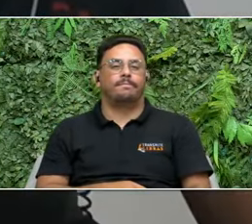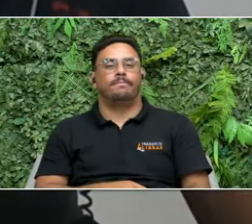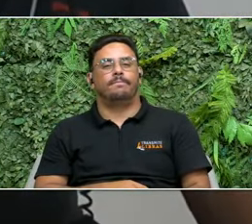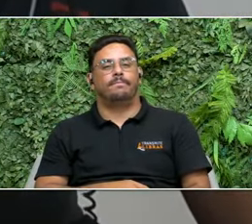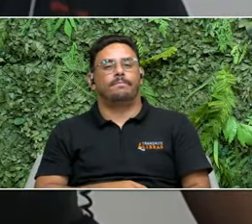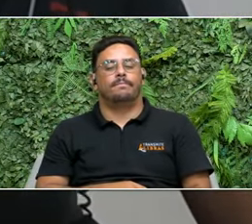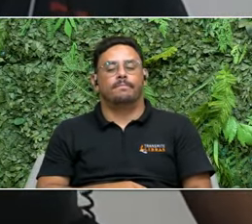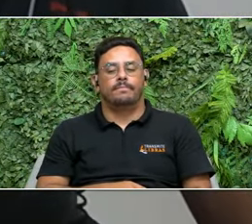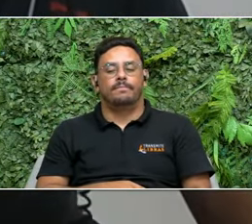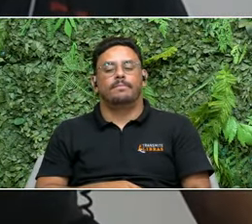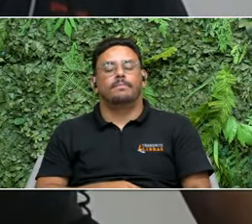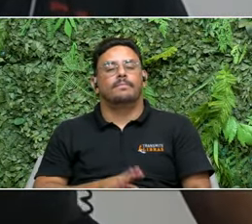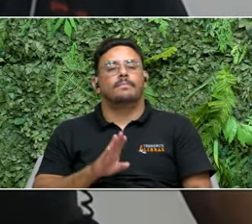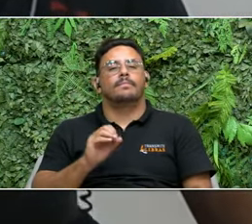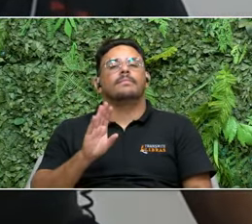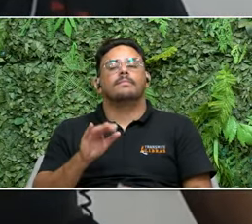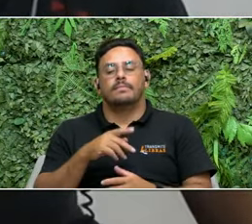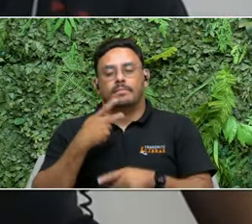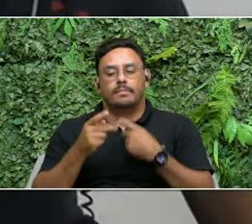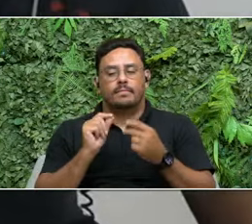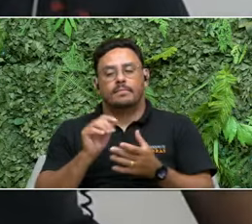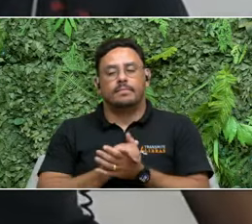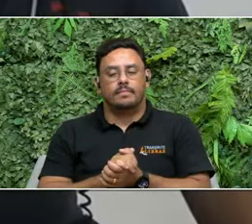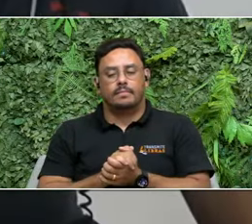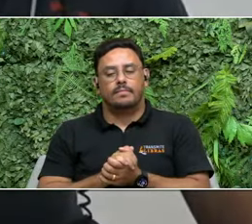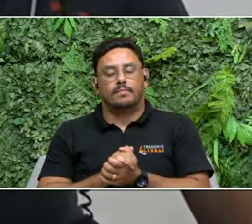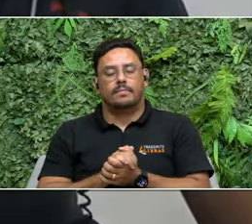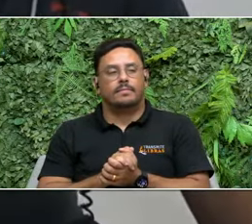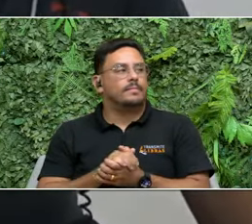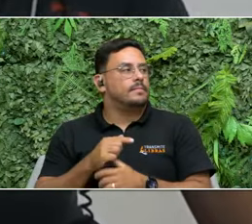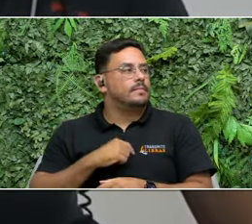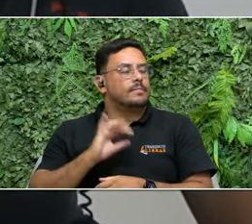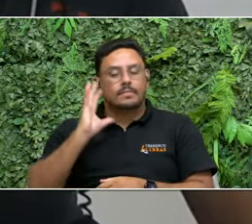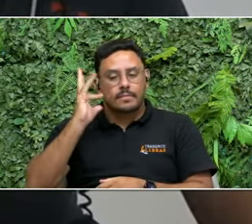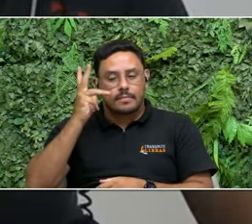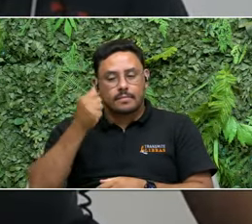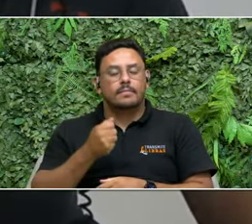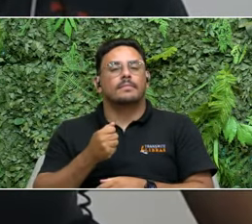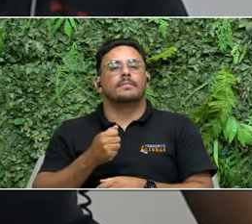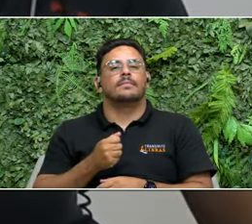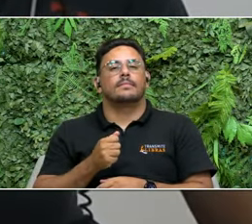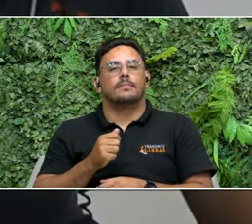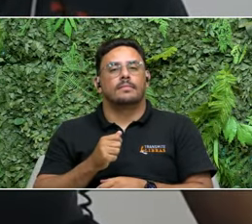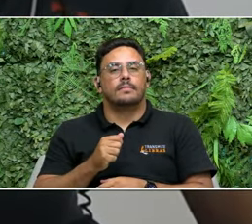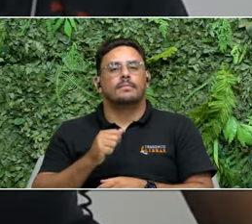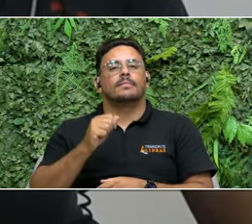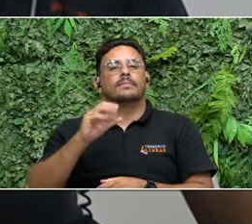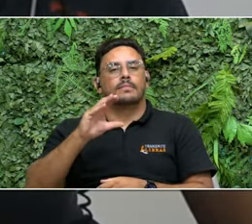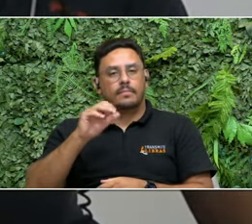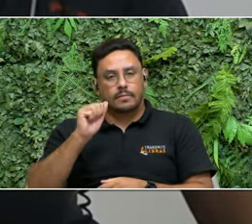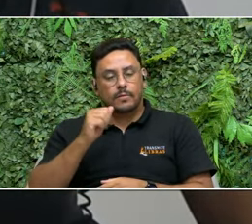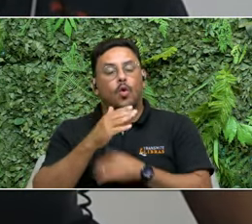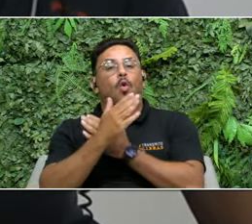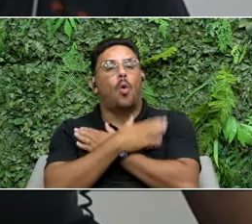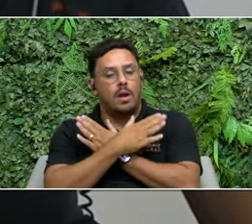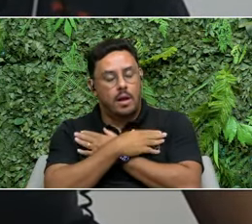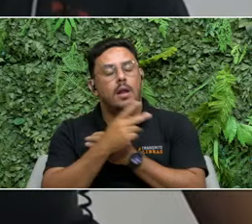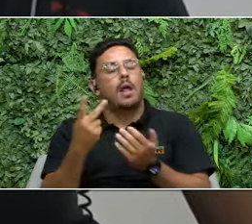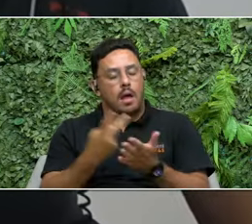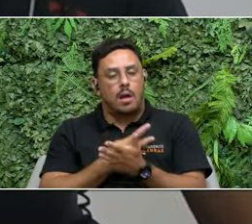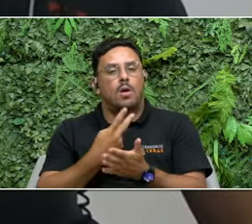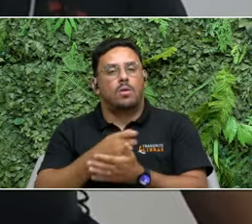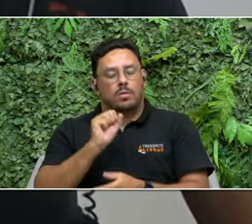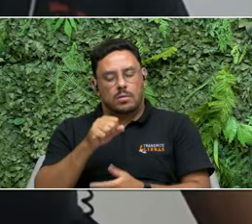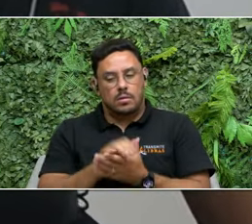ah ô Bob eu vou falar um negócio com o senhor tá Eu também acho que o Rafael Cabral errou e etc mas